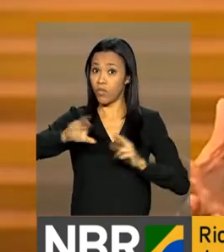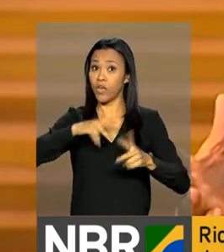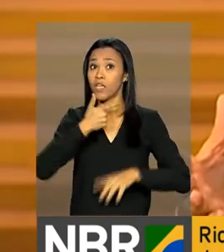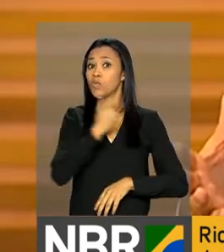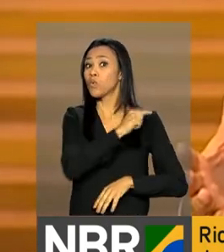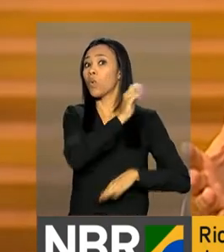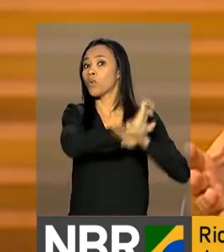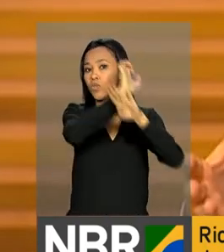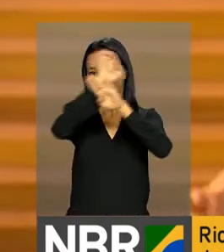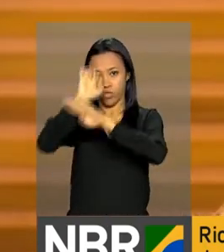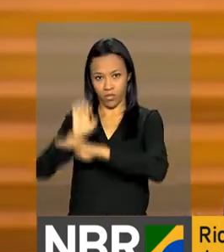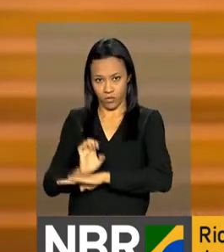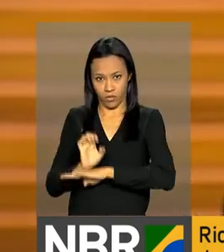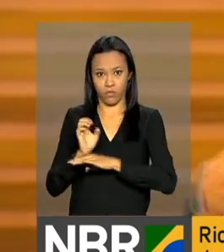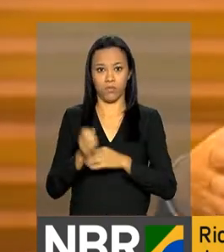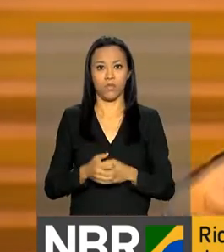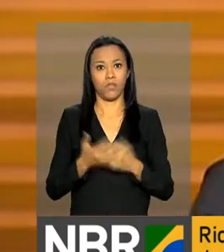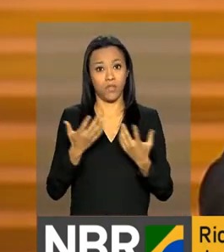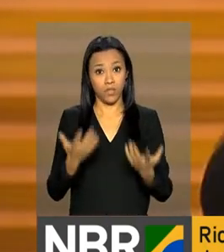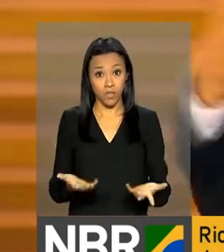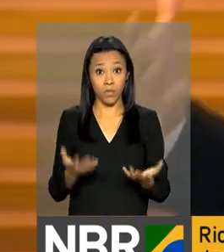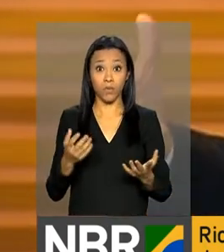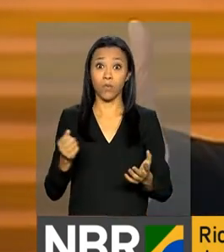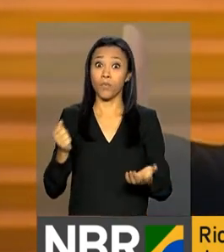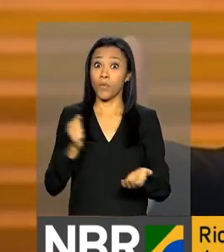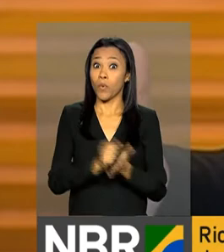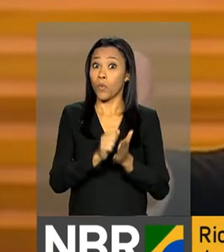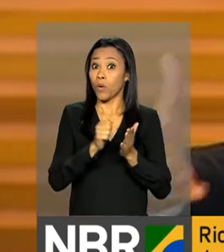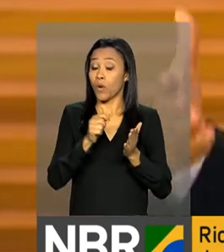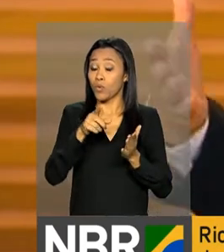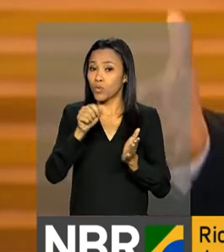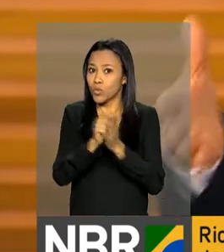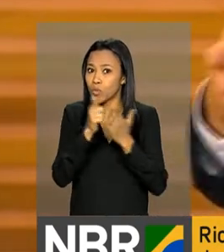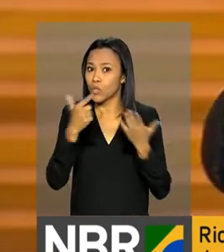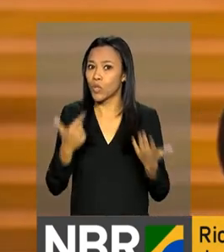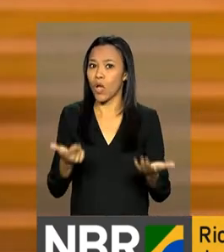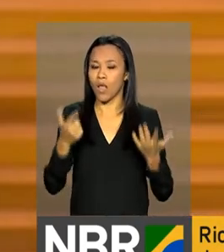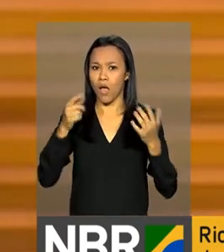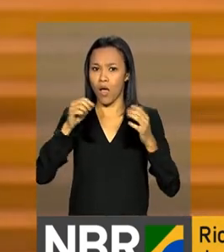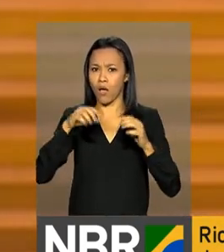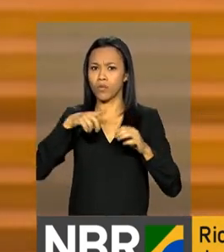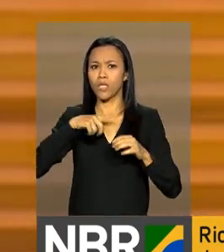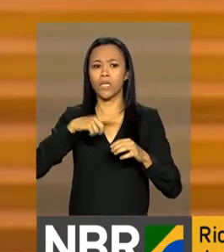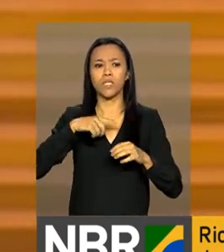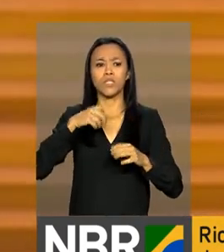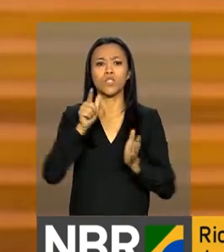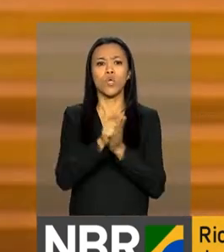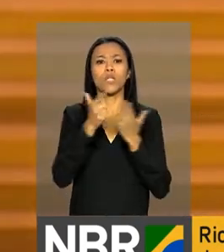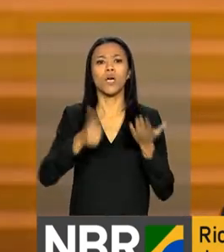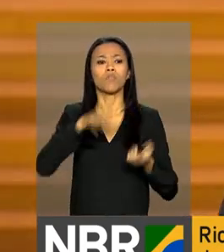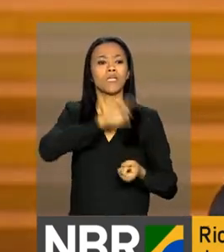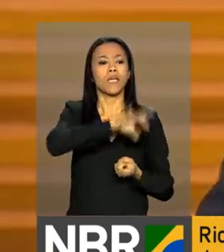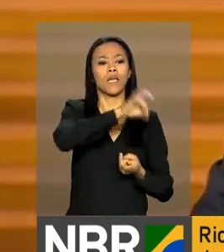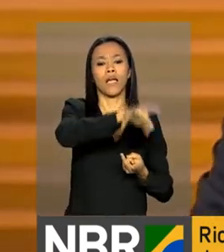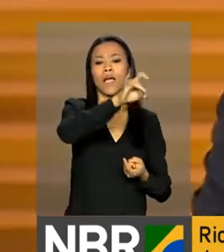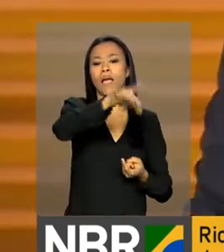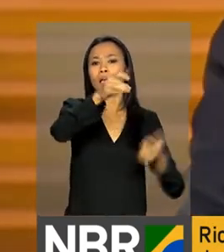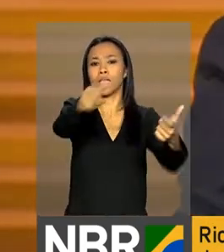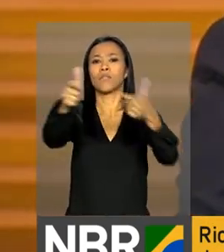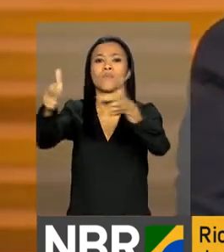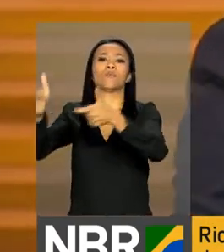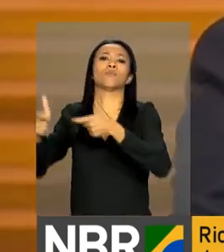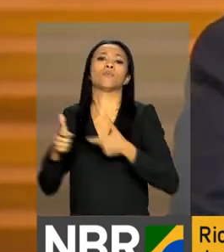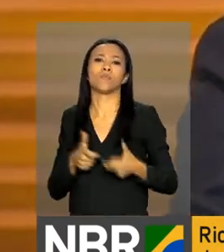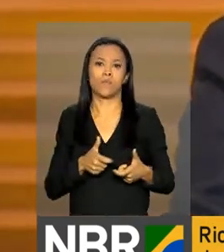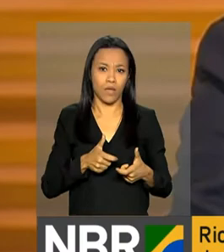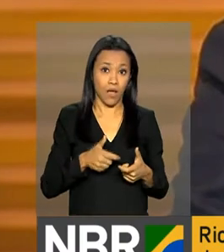o Brasil. Então, o Globo é um jornal nacional, não é isso? Os outros estados não têm um jornal local para que os deputados possam prestar contas